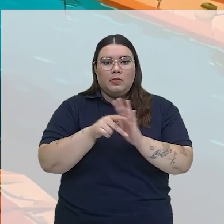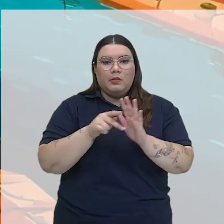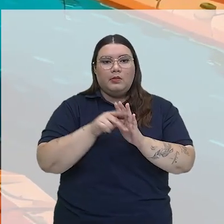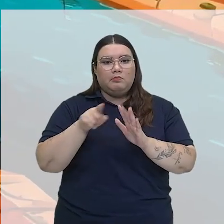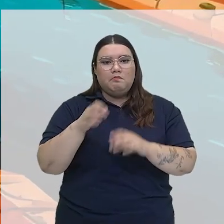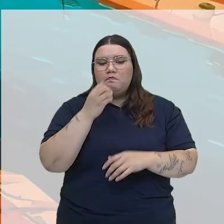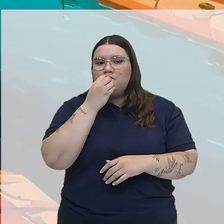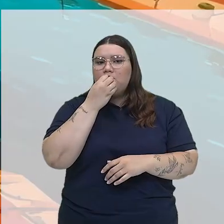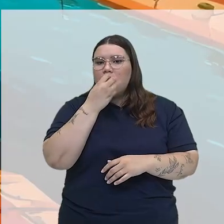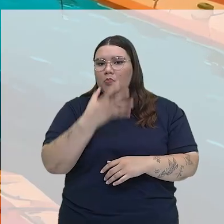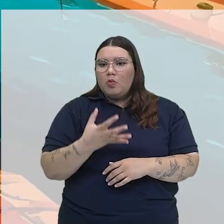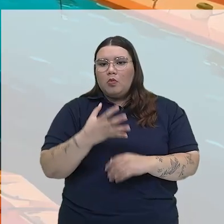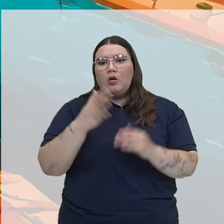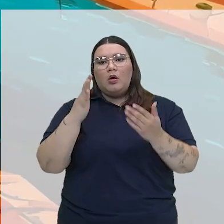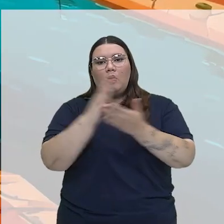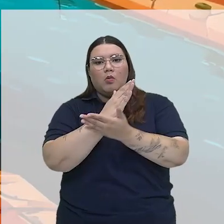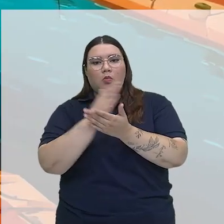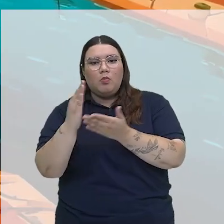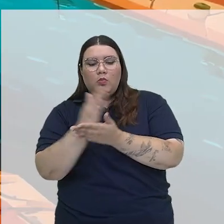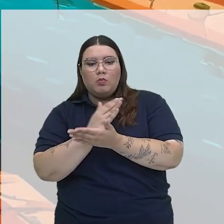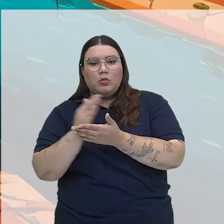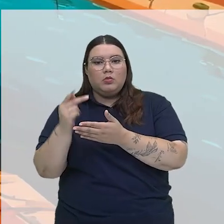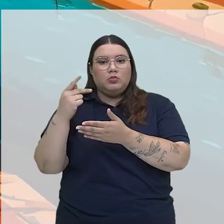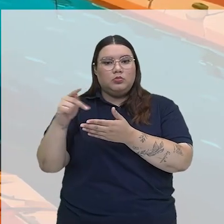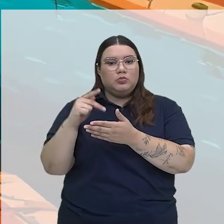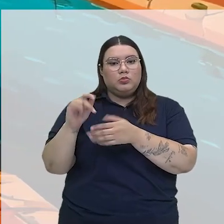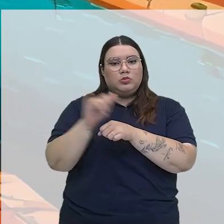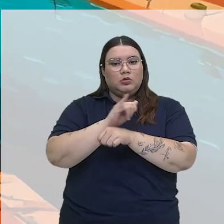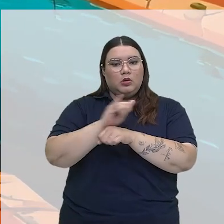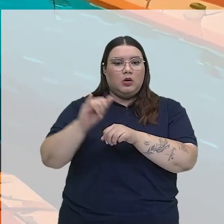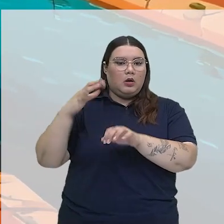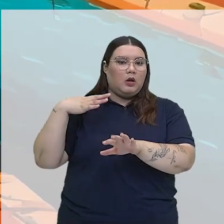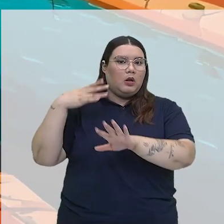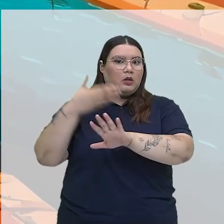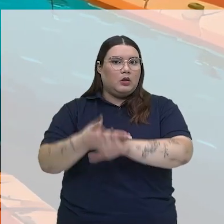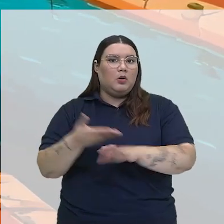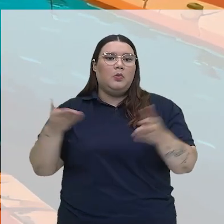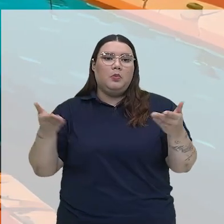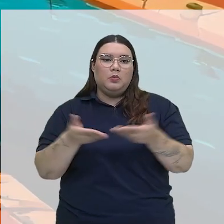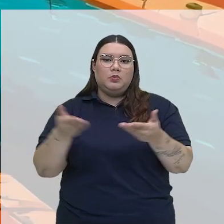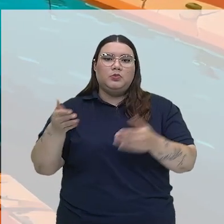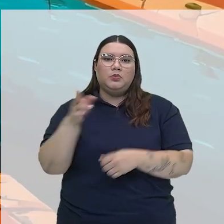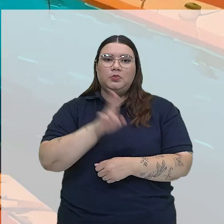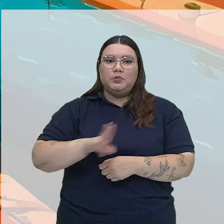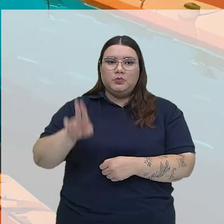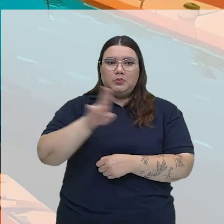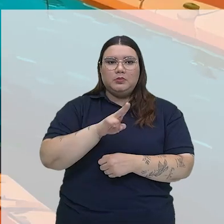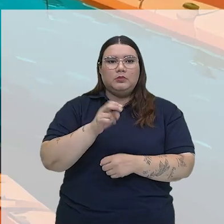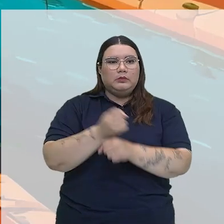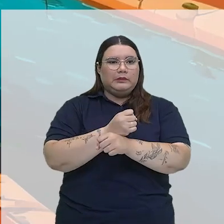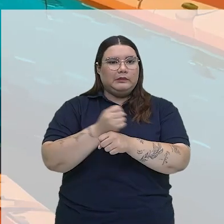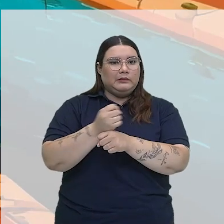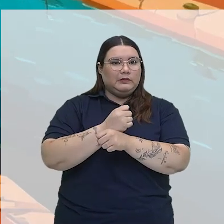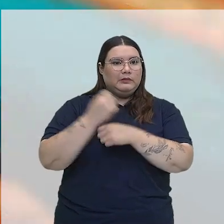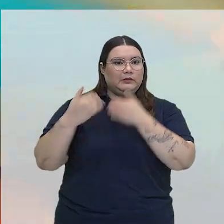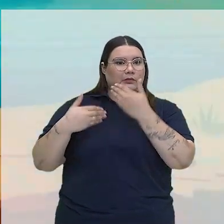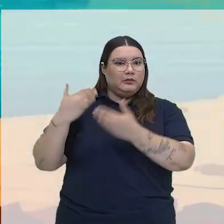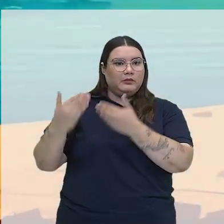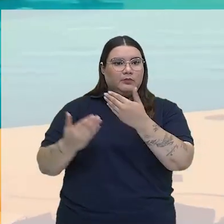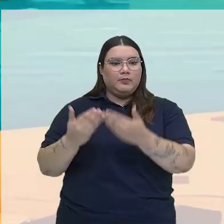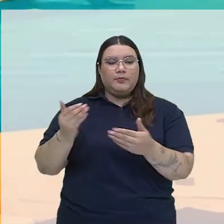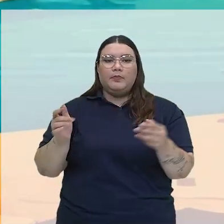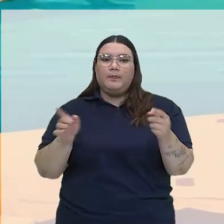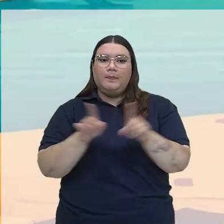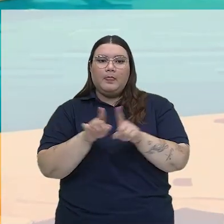tão eficiente que algumas de suas técnicas ainda são usadas hoje, milhares de anos depois.